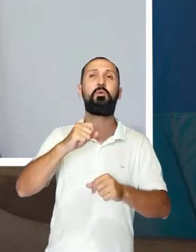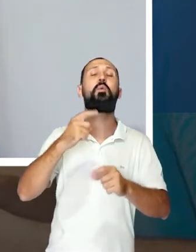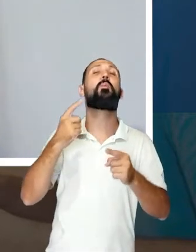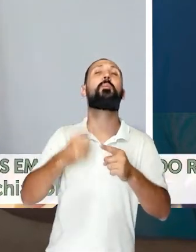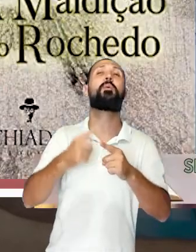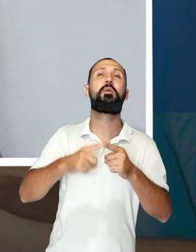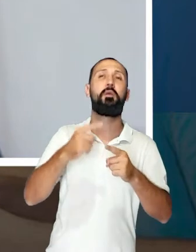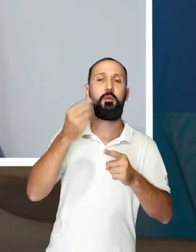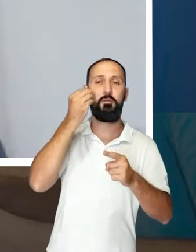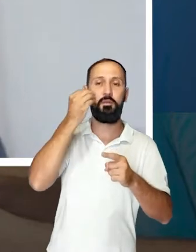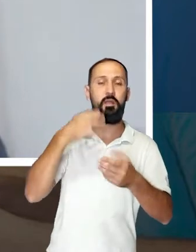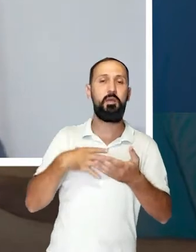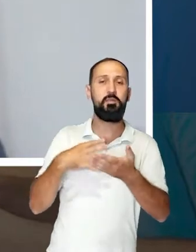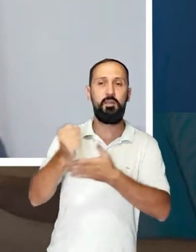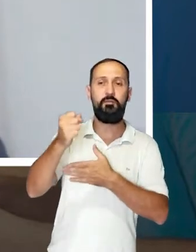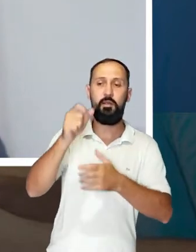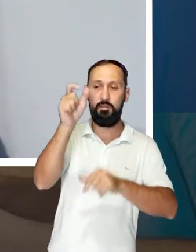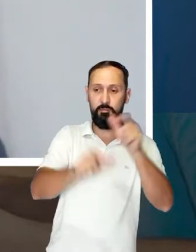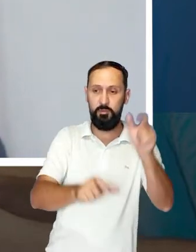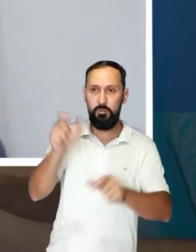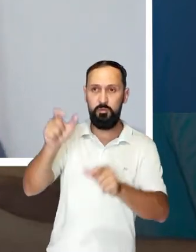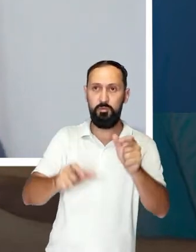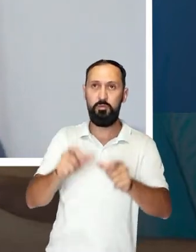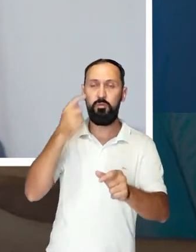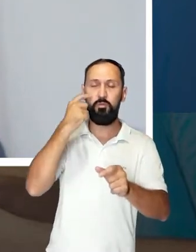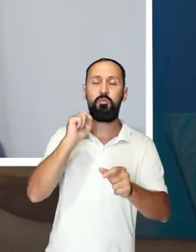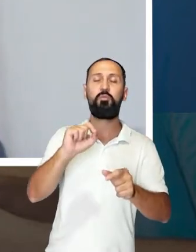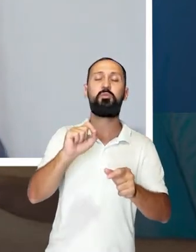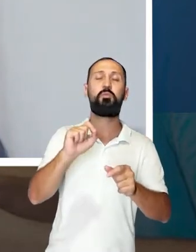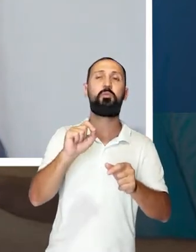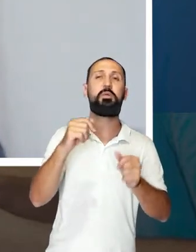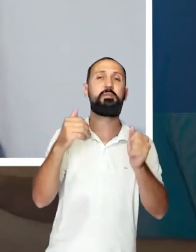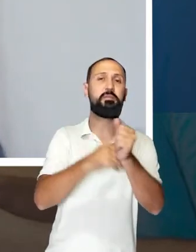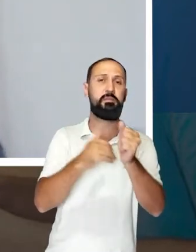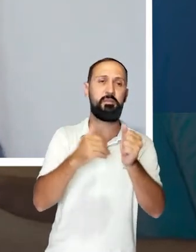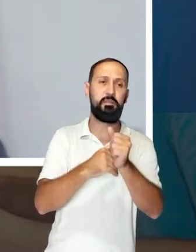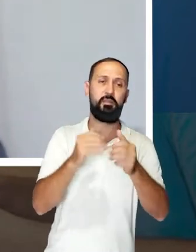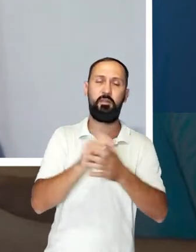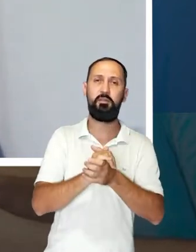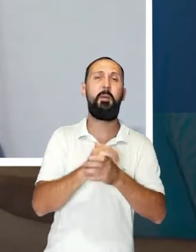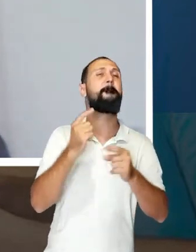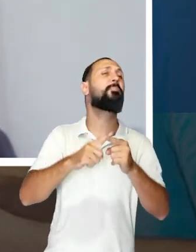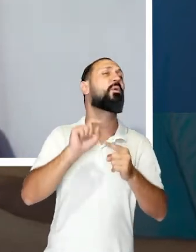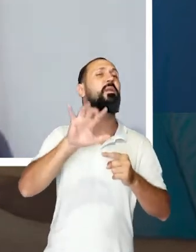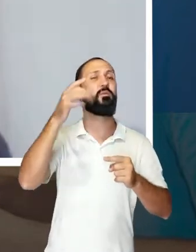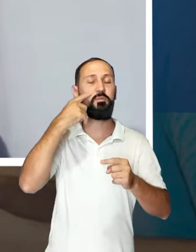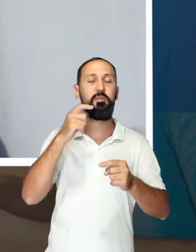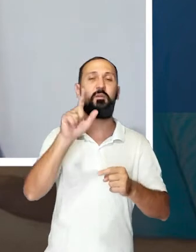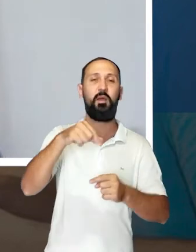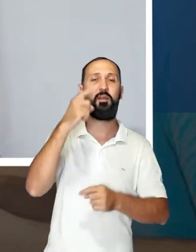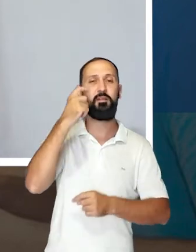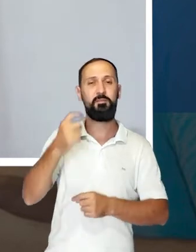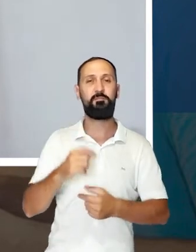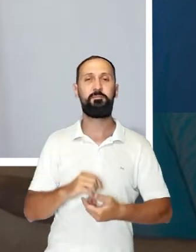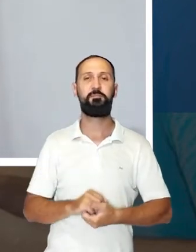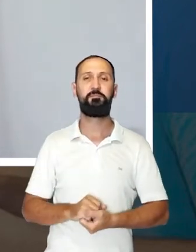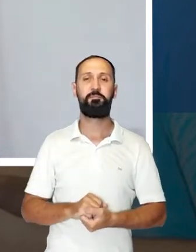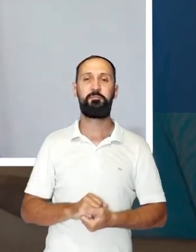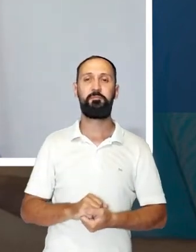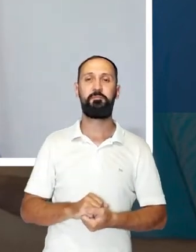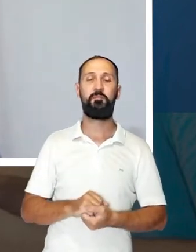tentar salvar os membros de uma sociedade secreta que estão sendo exterminados. E o motivo? Então, é uma coisa bem